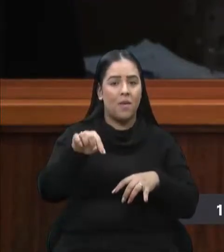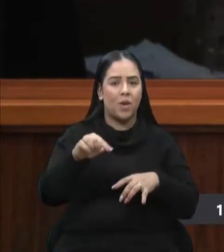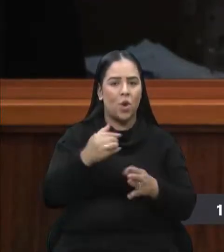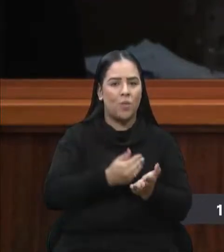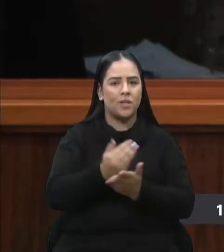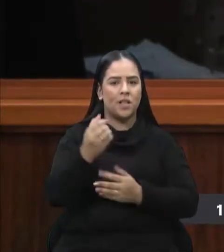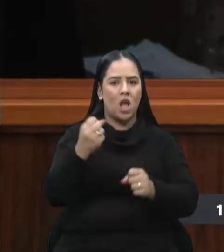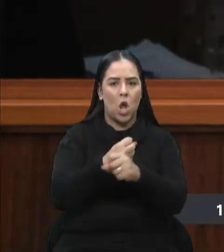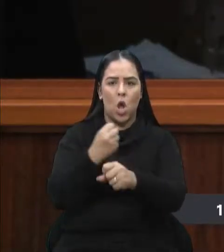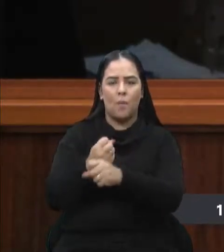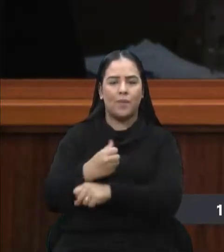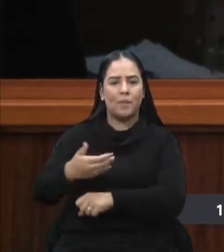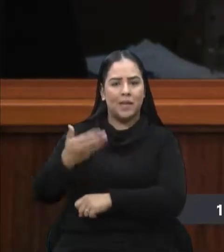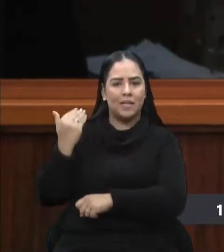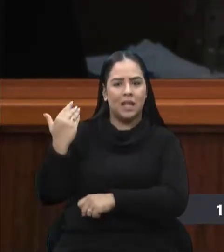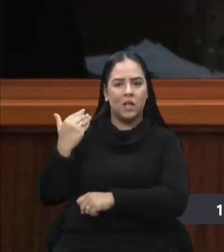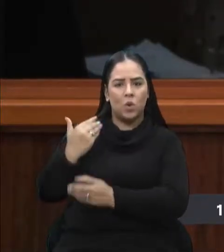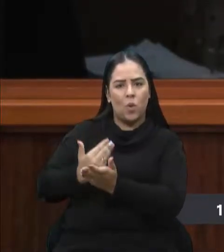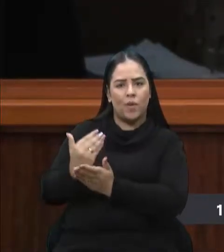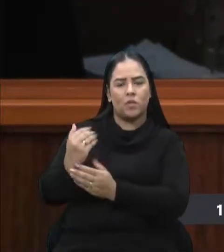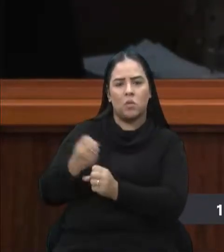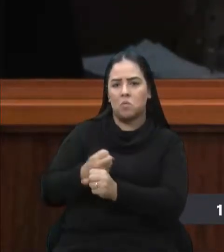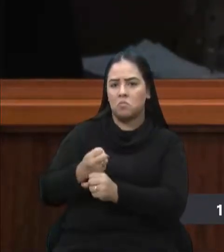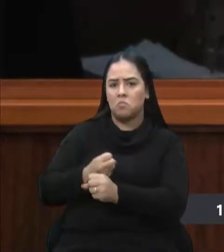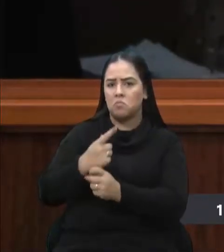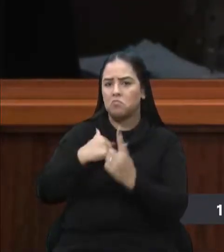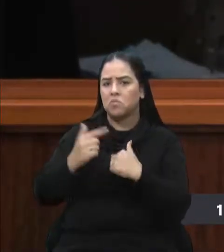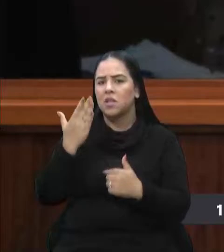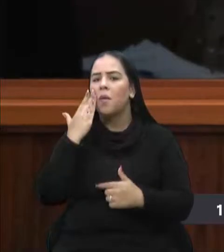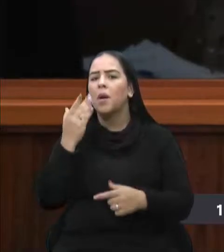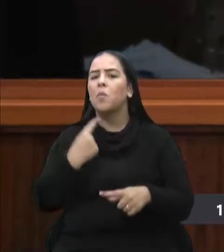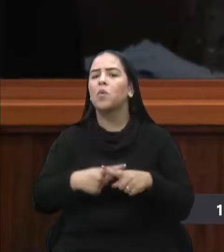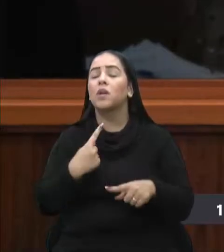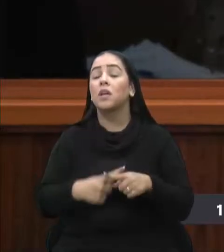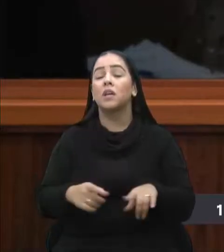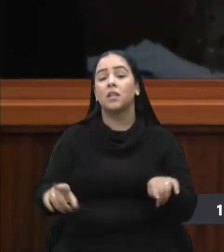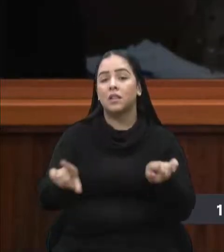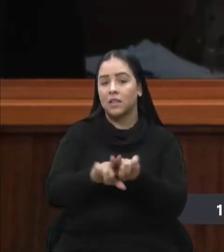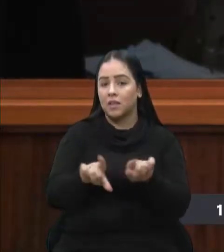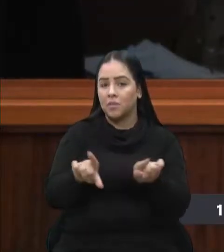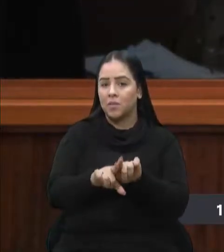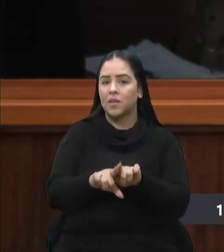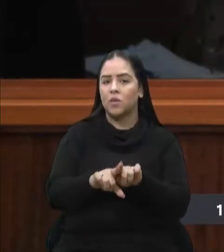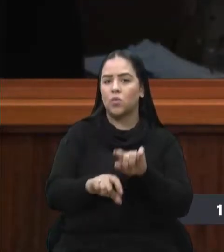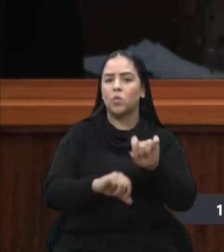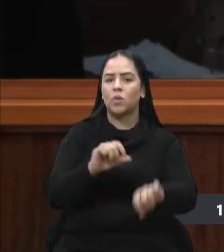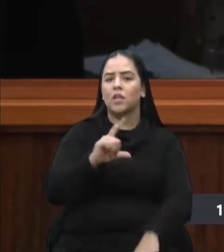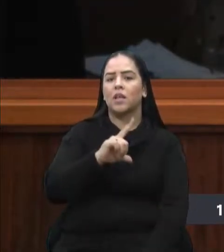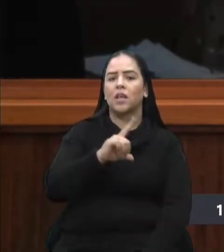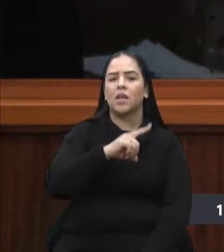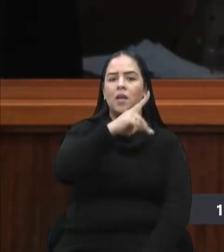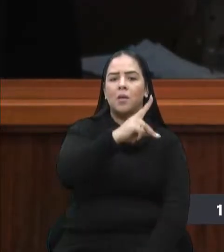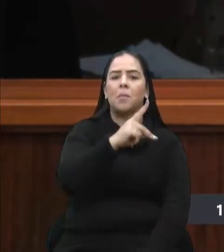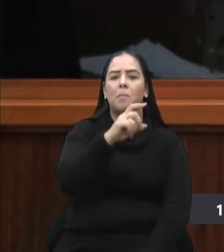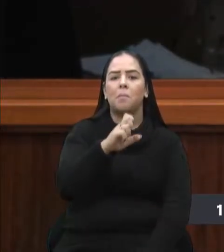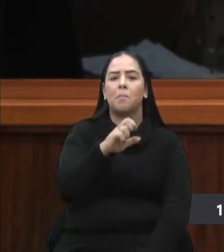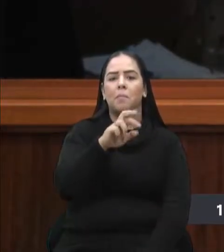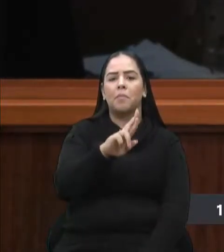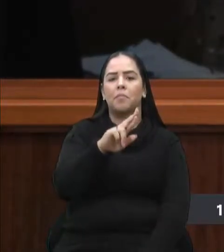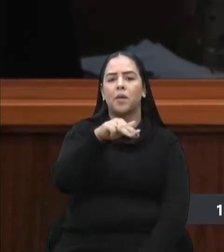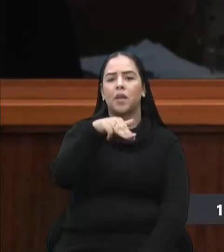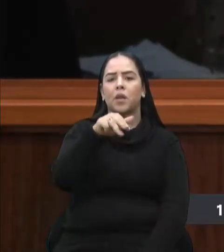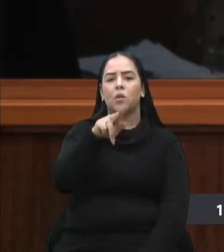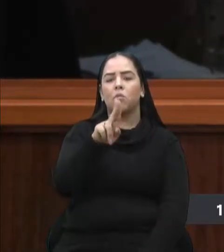obras e não estão sendo feitas, gostaria de saber por quê. E cito a questão de permutas, que também é um problema que em